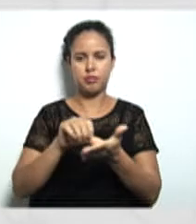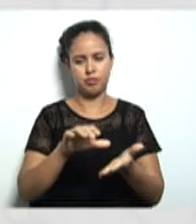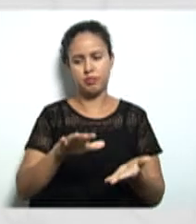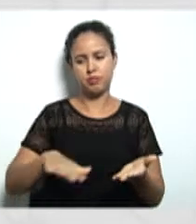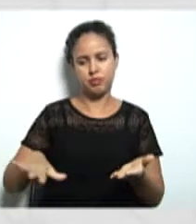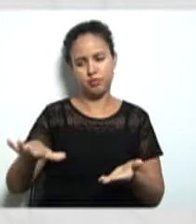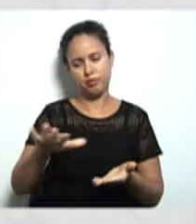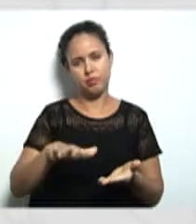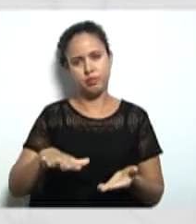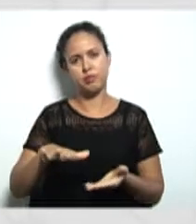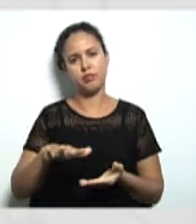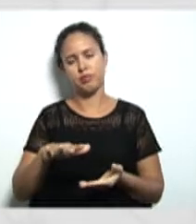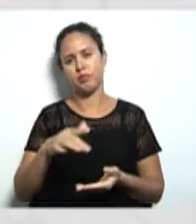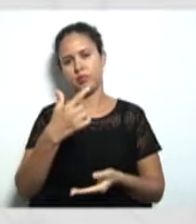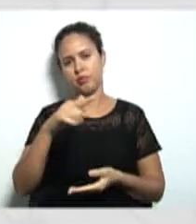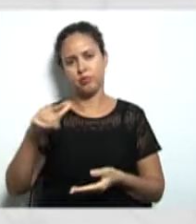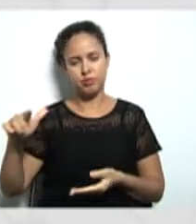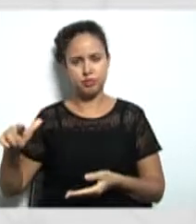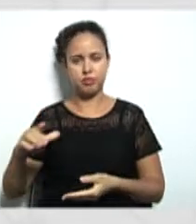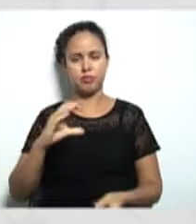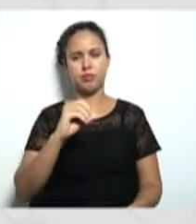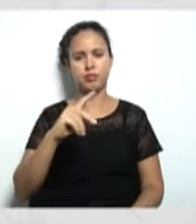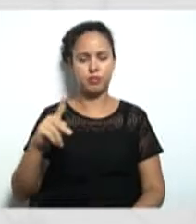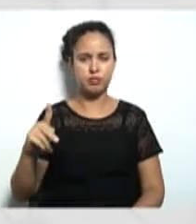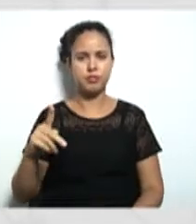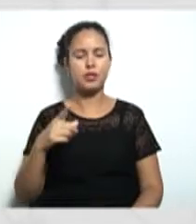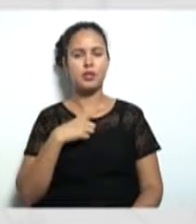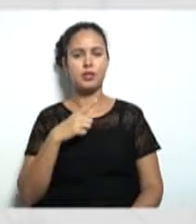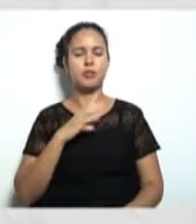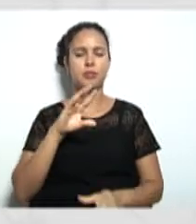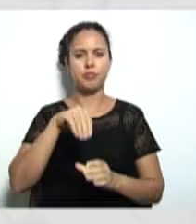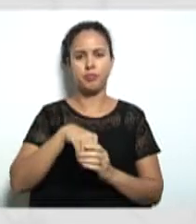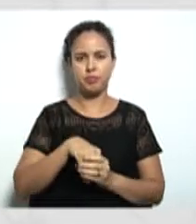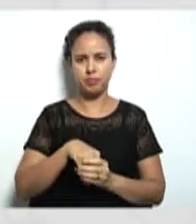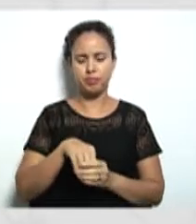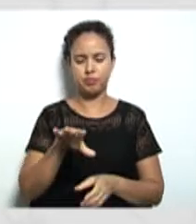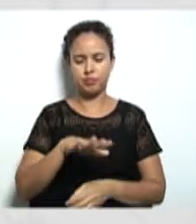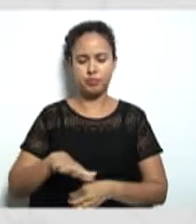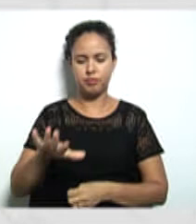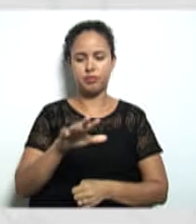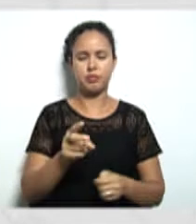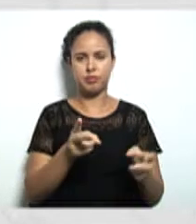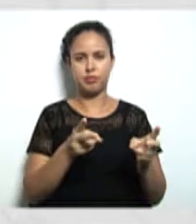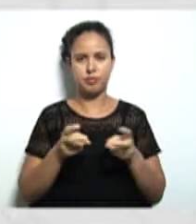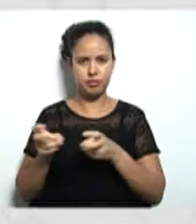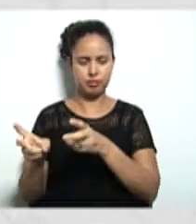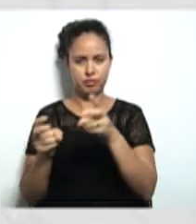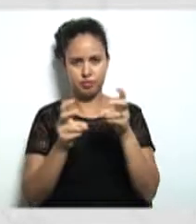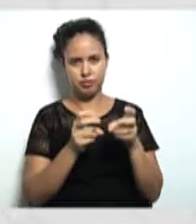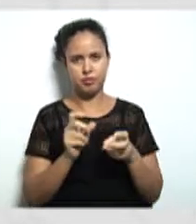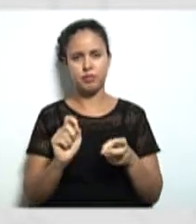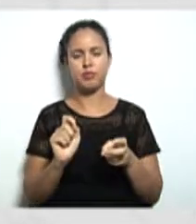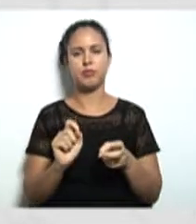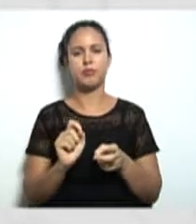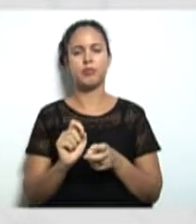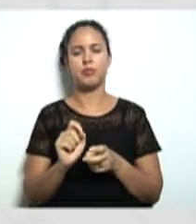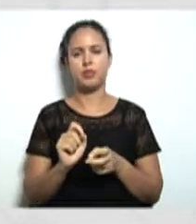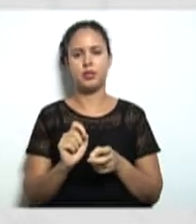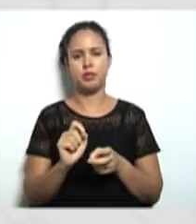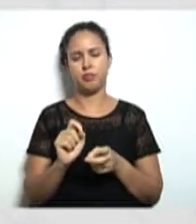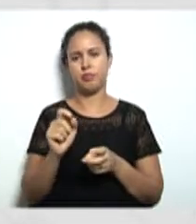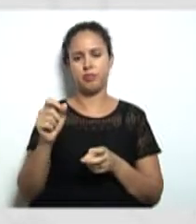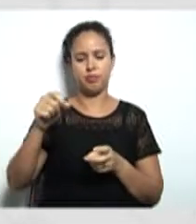cooperativismo, enfim. Então, eu estou em uma região e observo que lá, né, como a gente